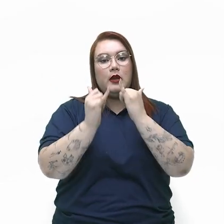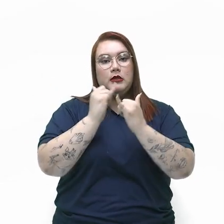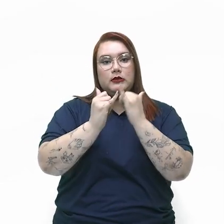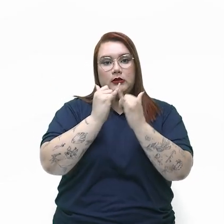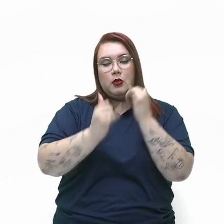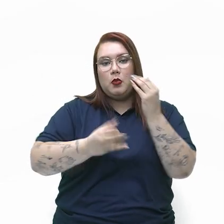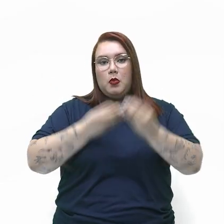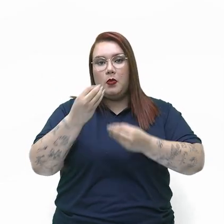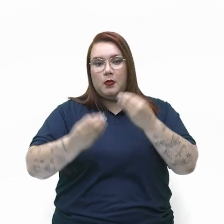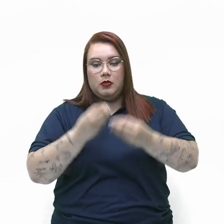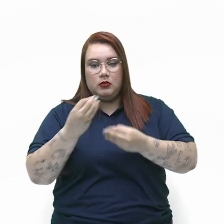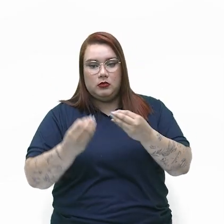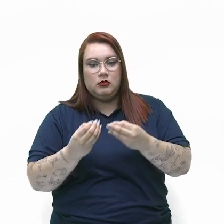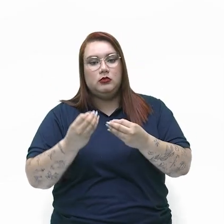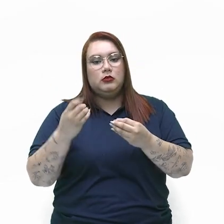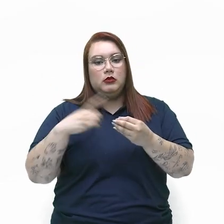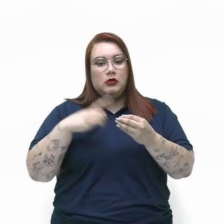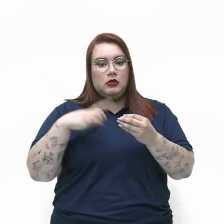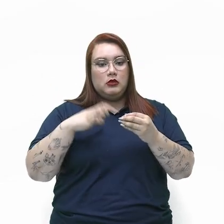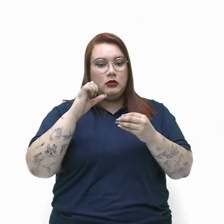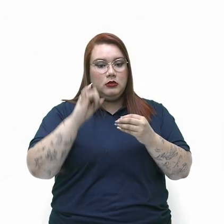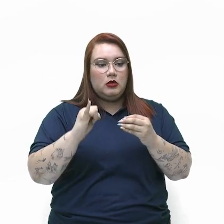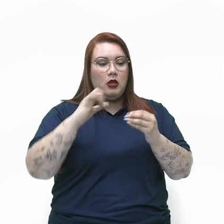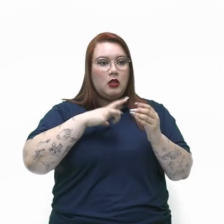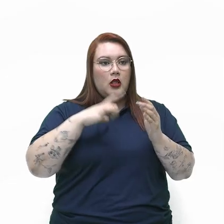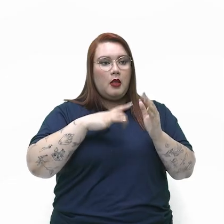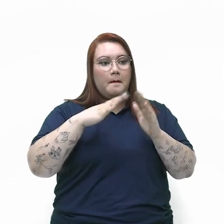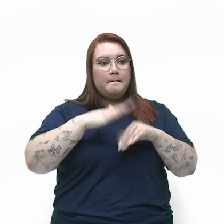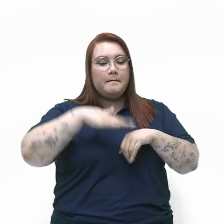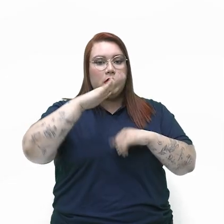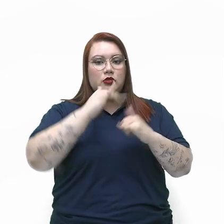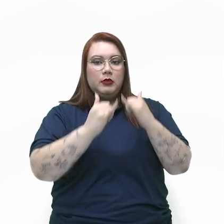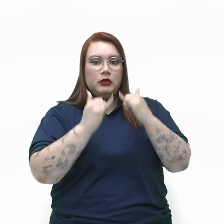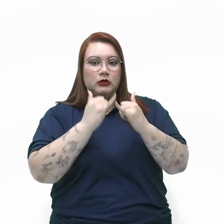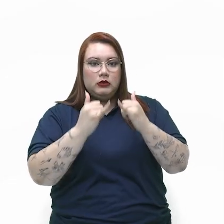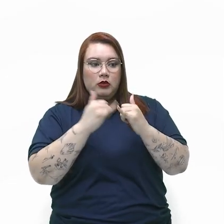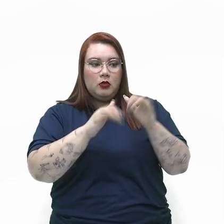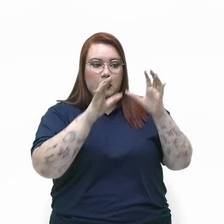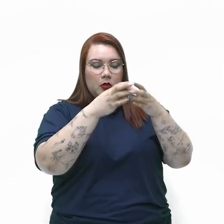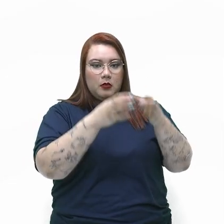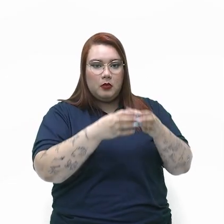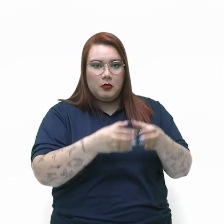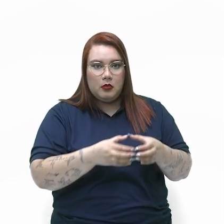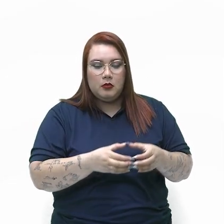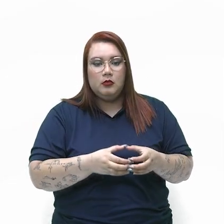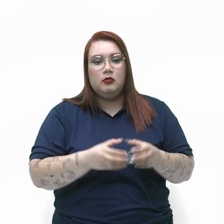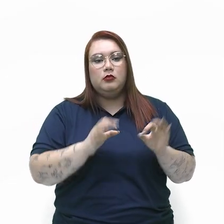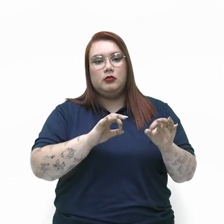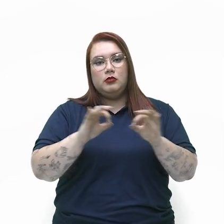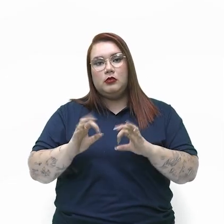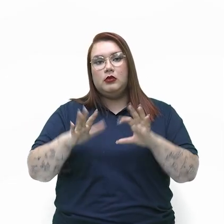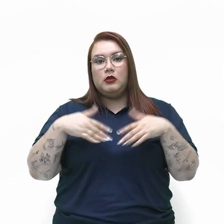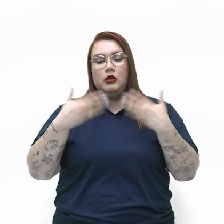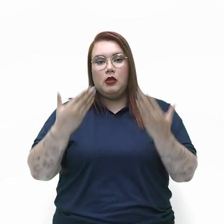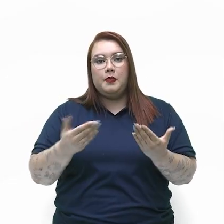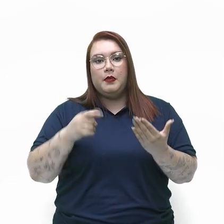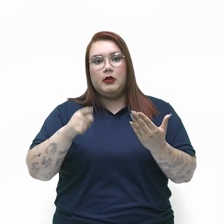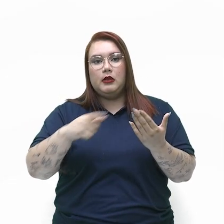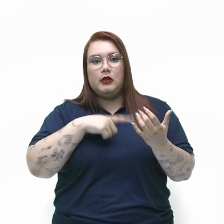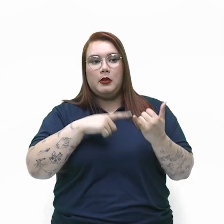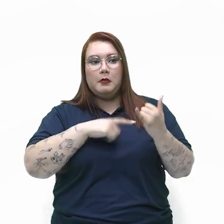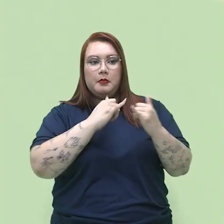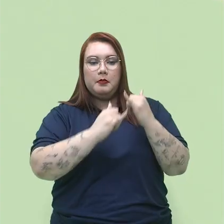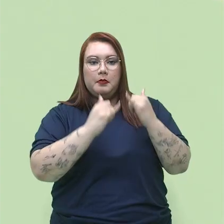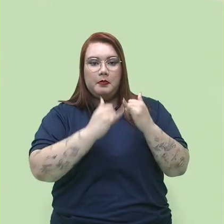semelhança. Maior semelhança entre os representantes por categoria, né? Então, as espécies ali têm uma semelhança maior se a